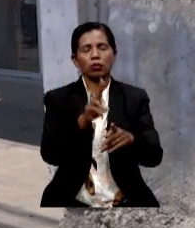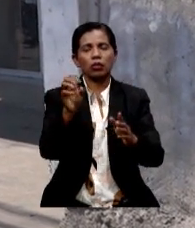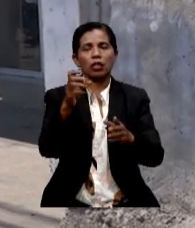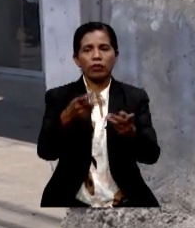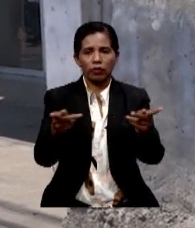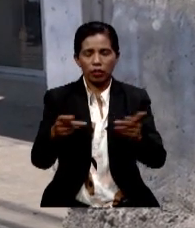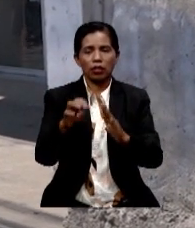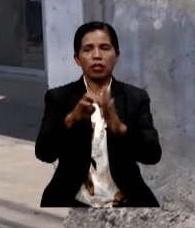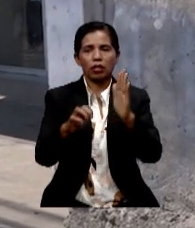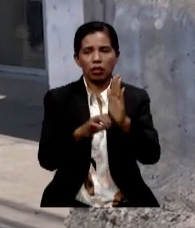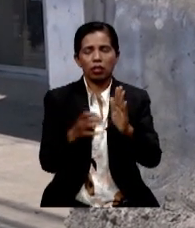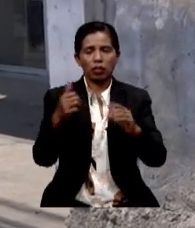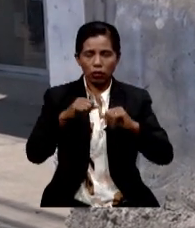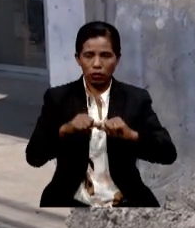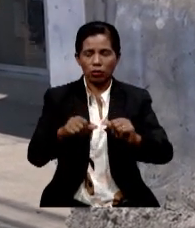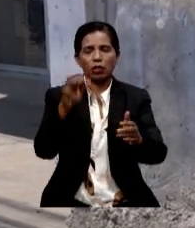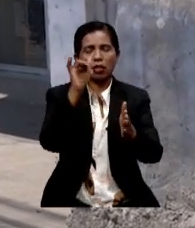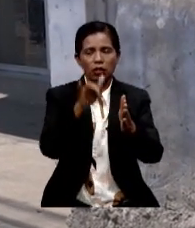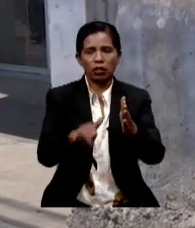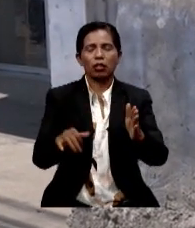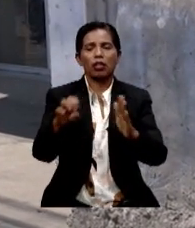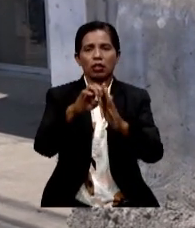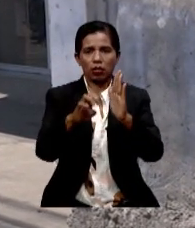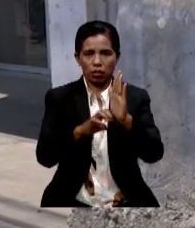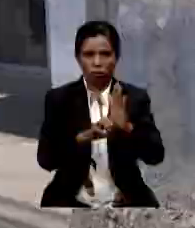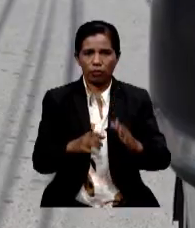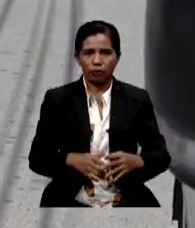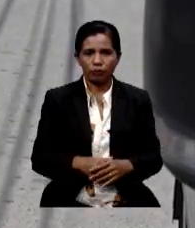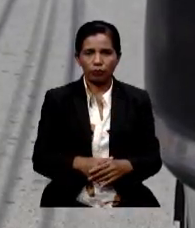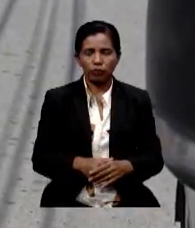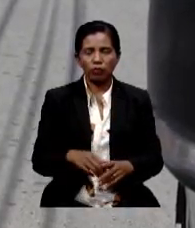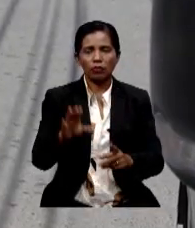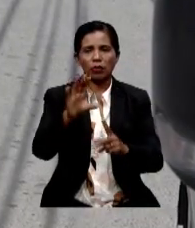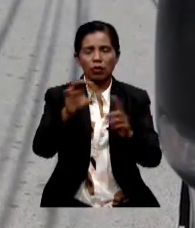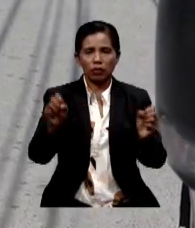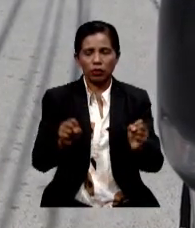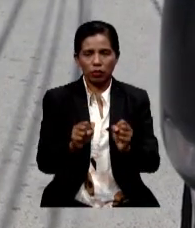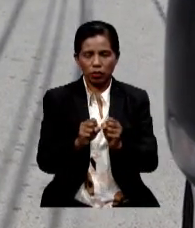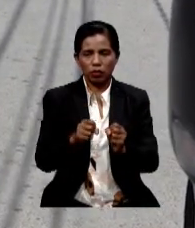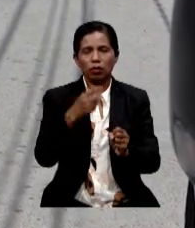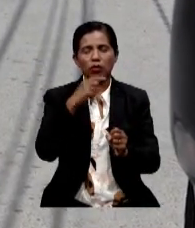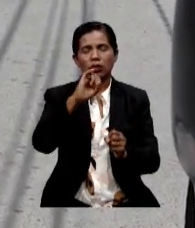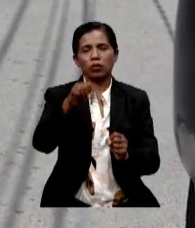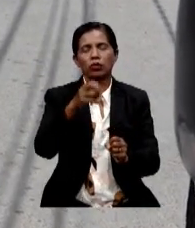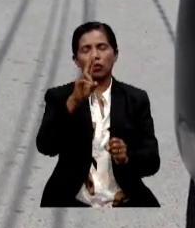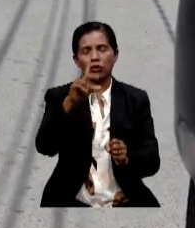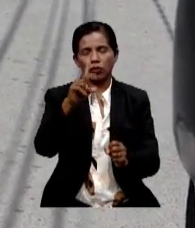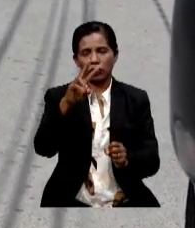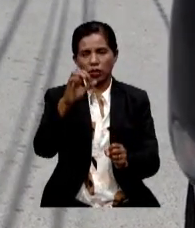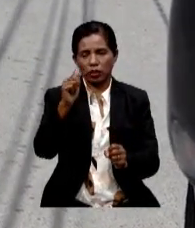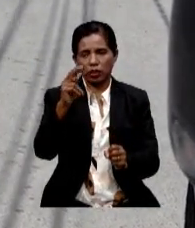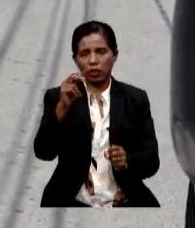estado, no ne sira continua hela ia ra estado nian. Se fissuku acadiru hun, zuvinal da concessão